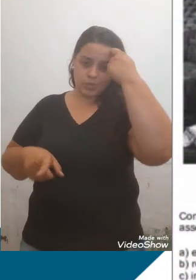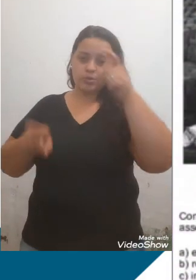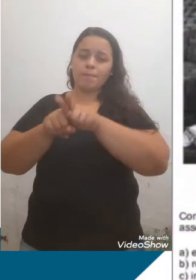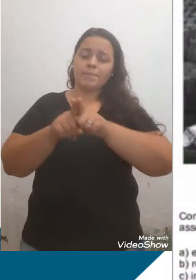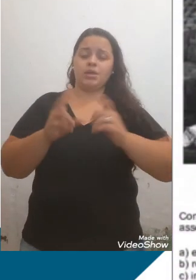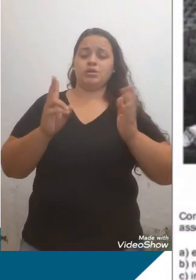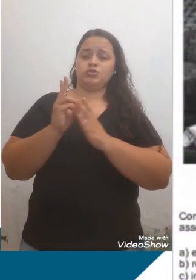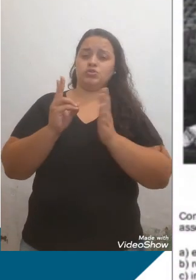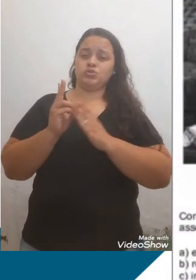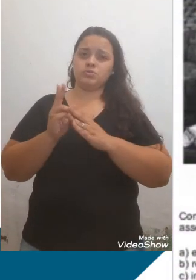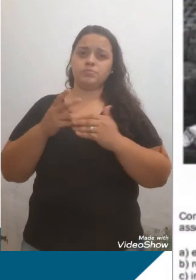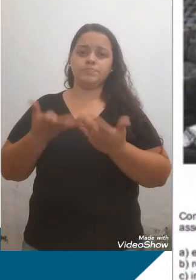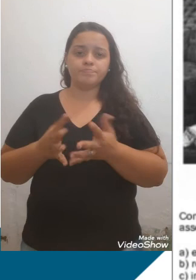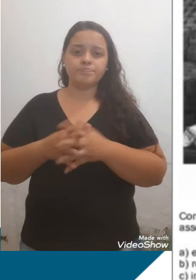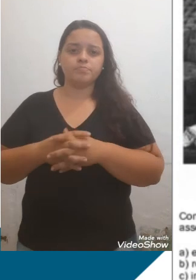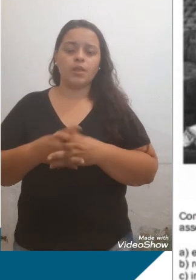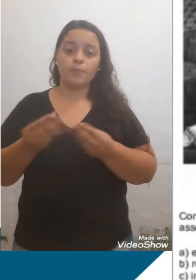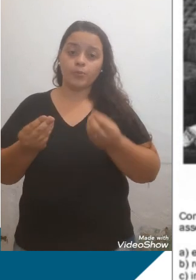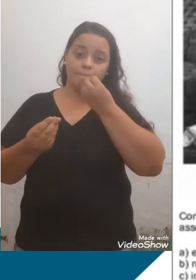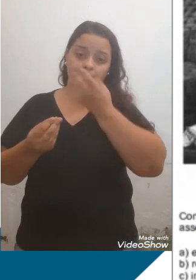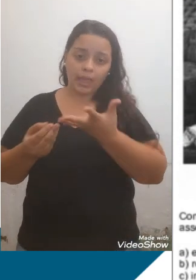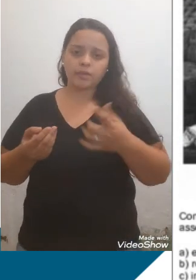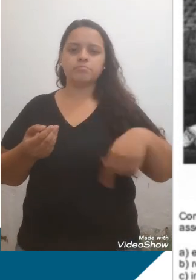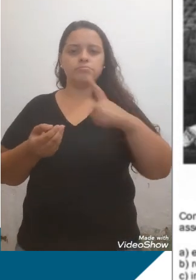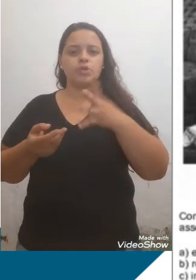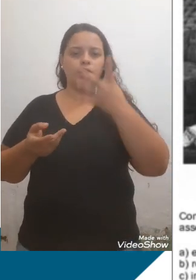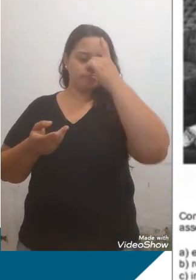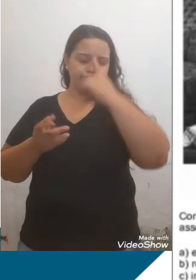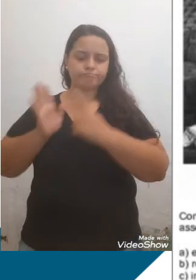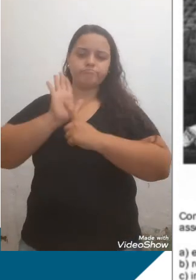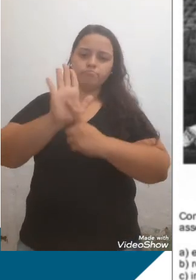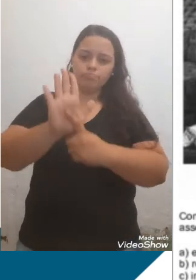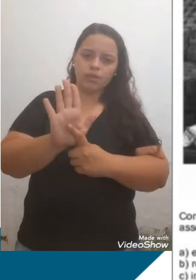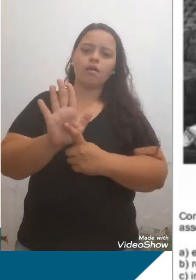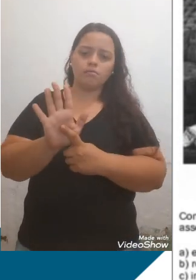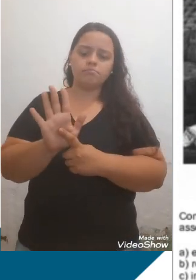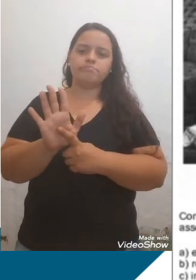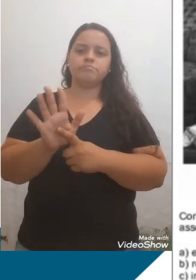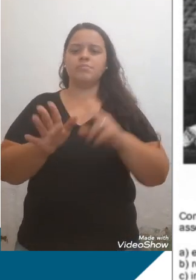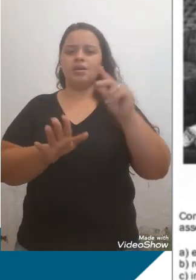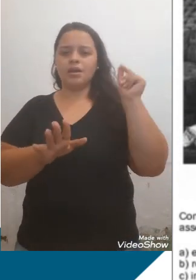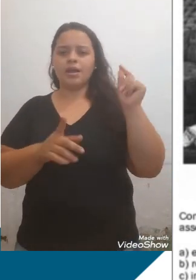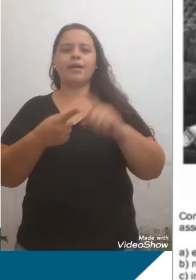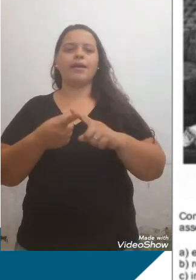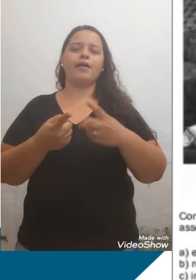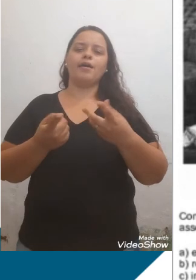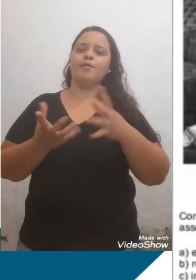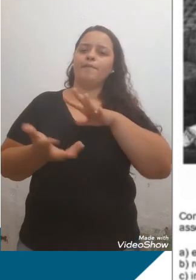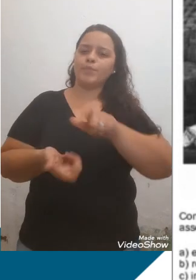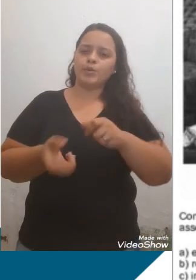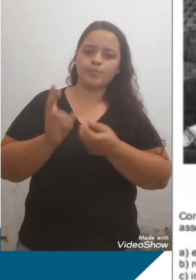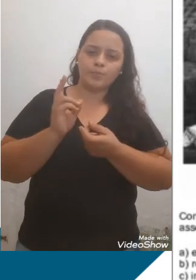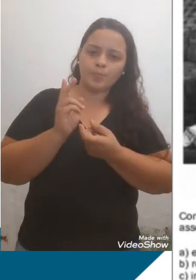pessoal. Depois de toda essa exposição sobre mundo burguês e